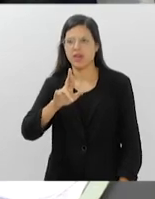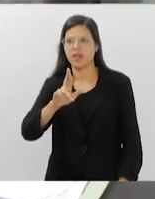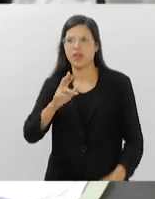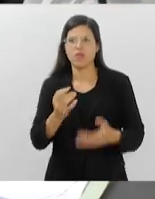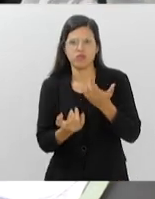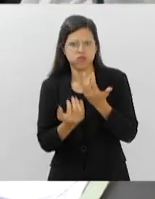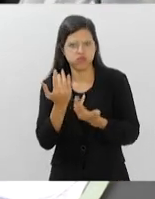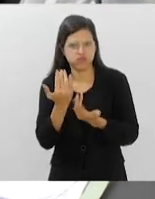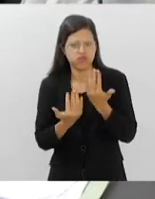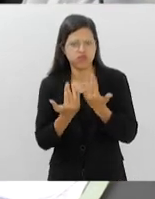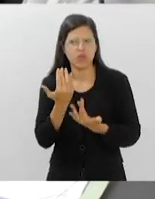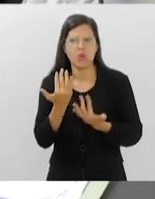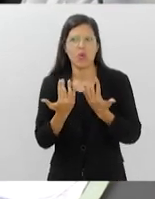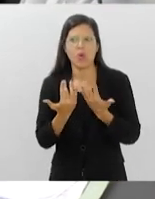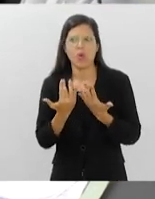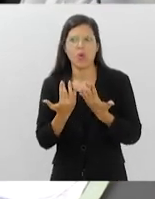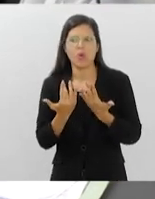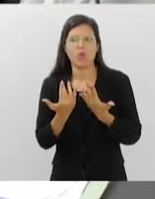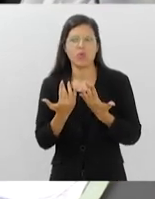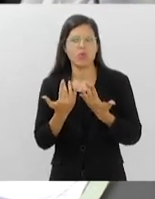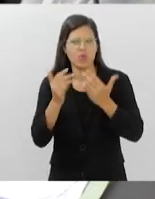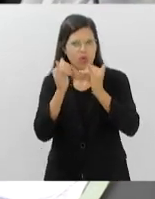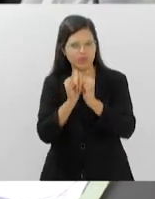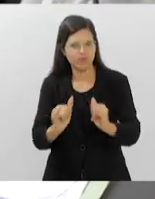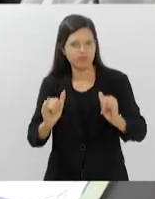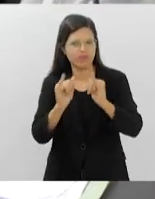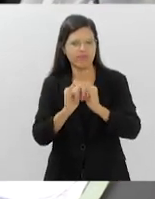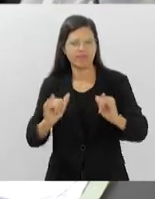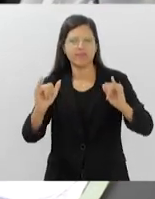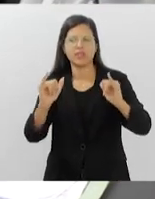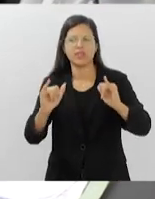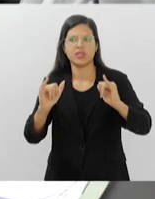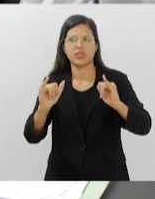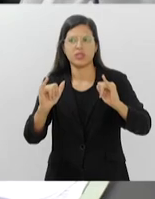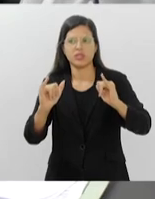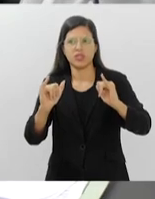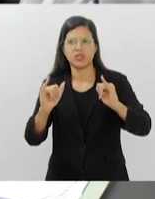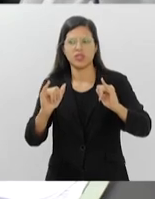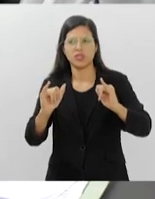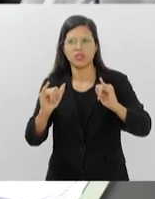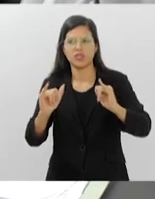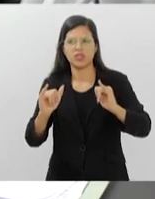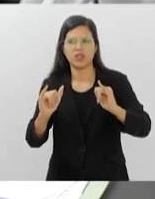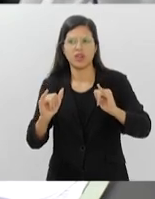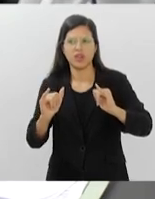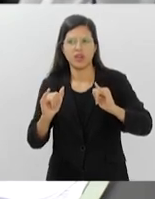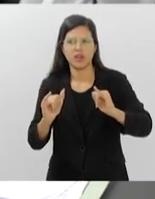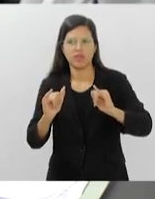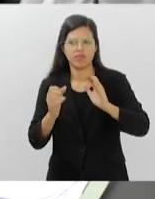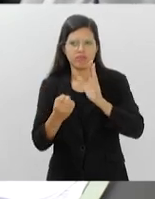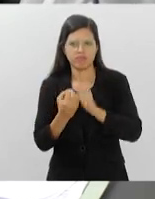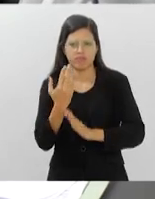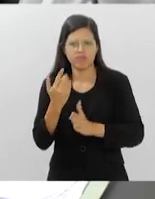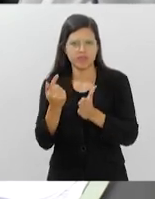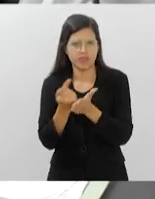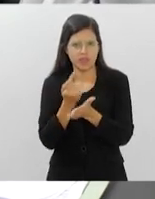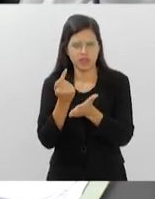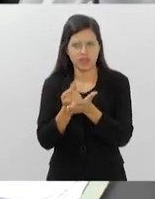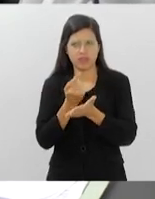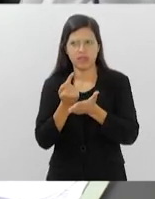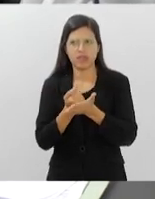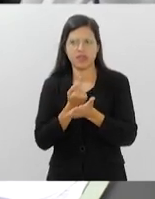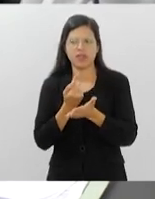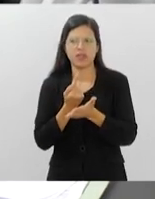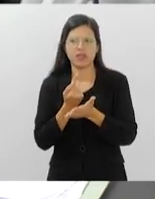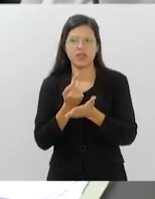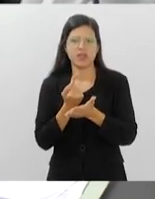que fizeram, apareceu em várias mídias. E, enfim, o idealizador da livraria é